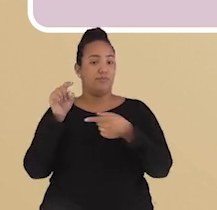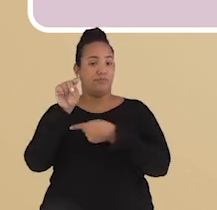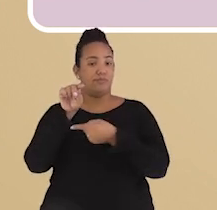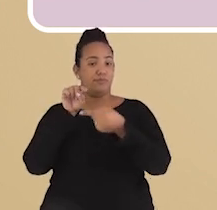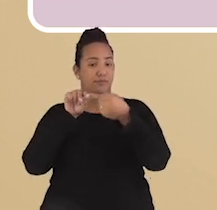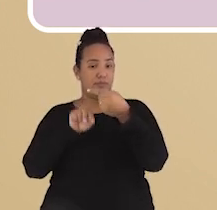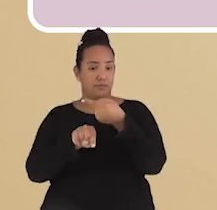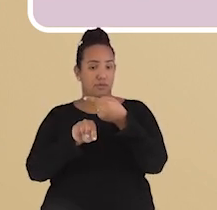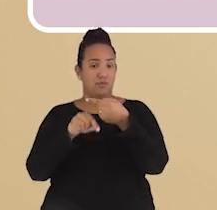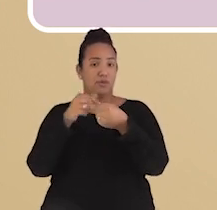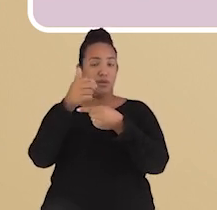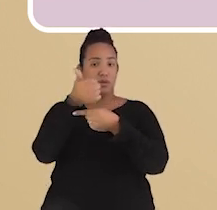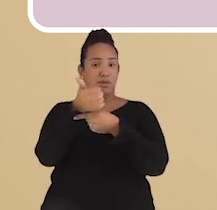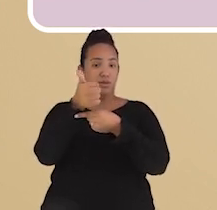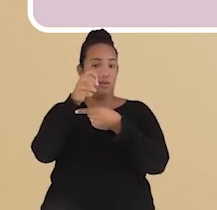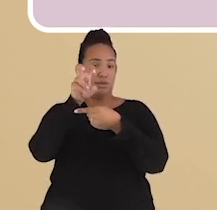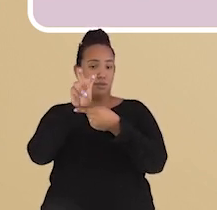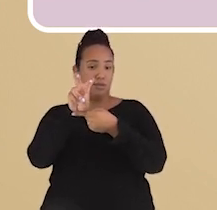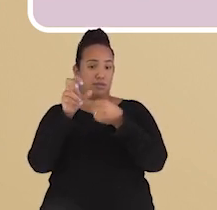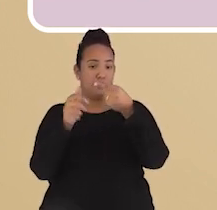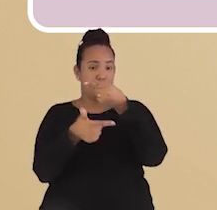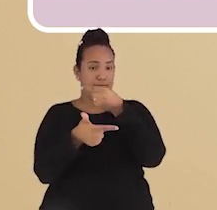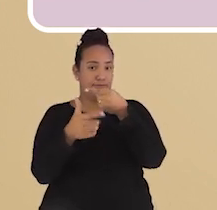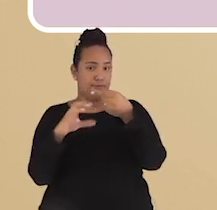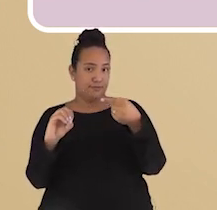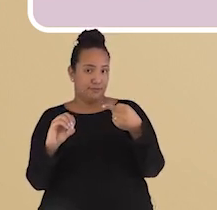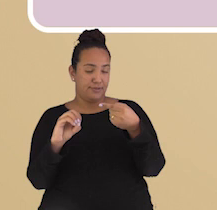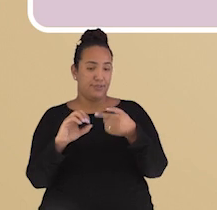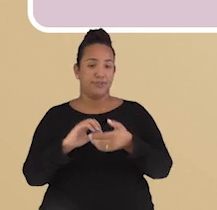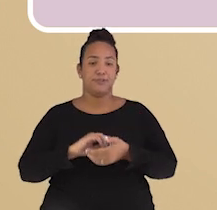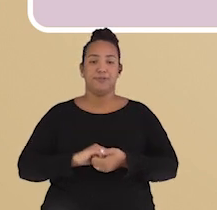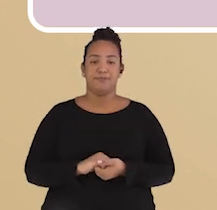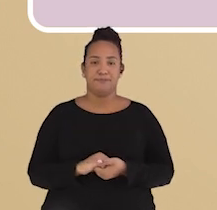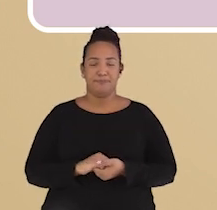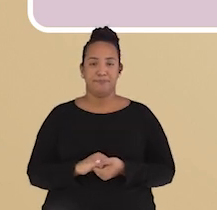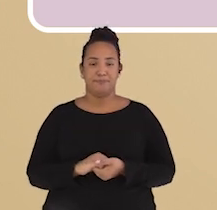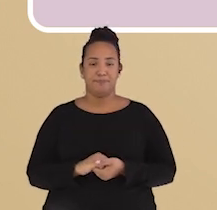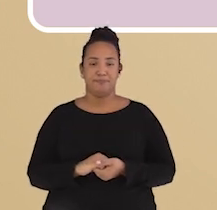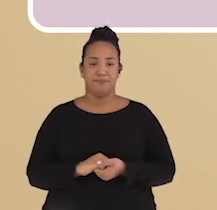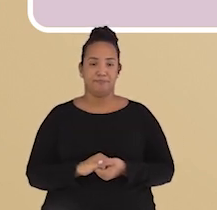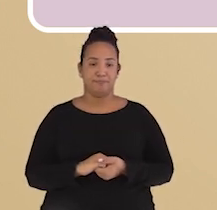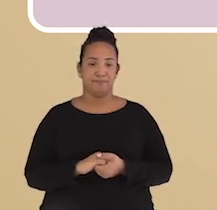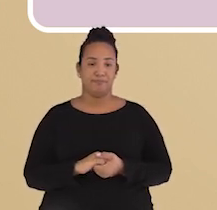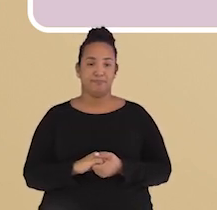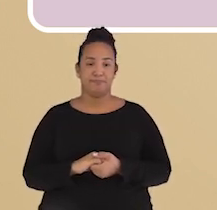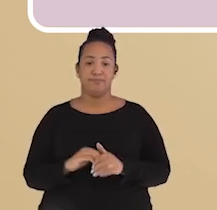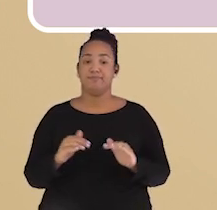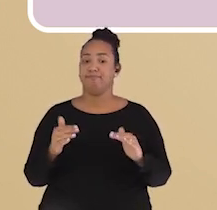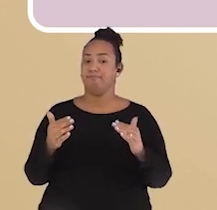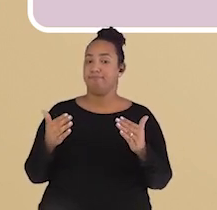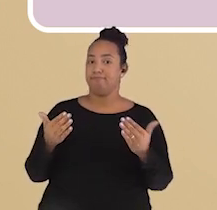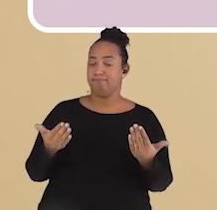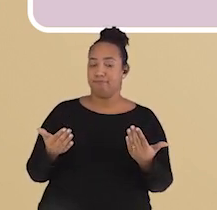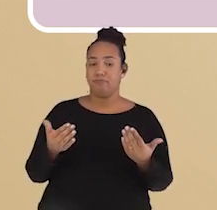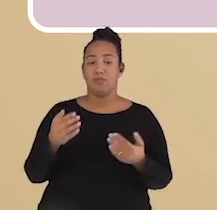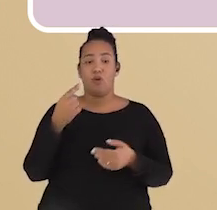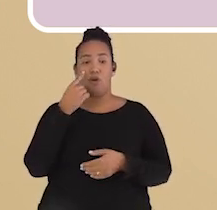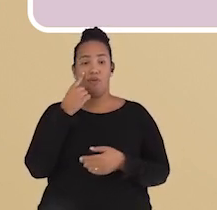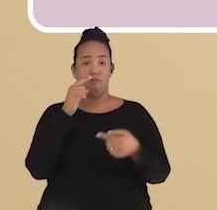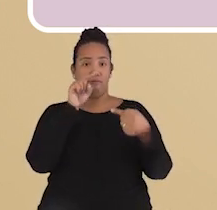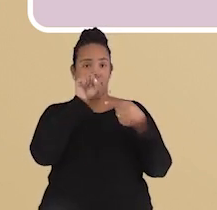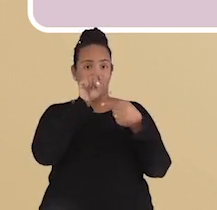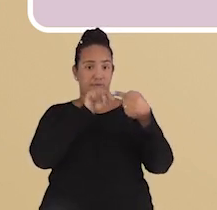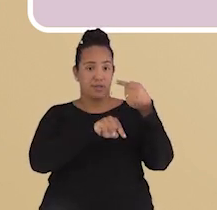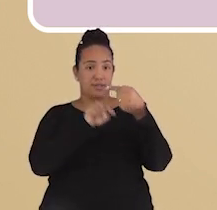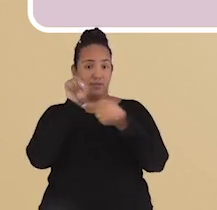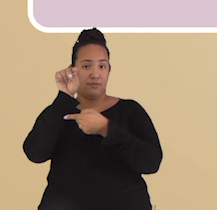fração equivalente é 15/20. Agora, temos duas frações com o mesmo